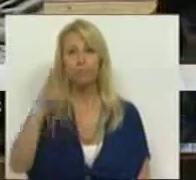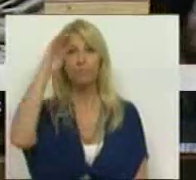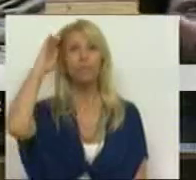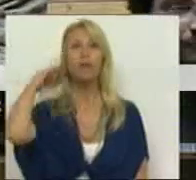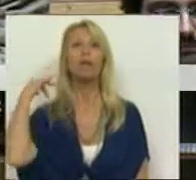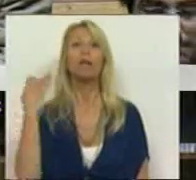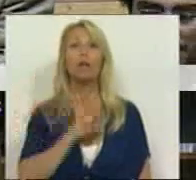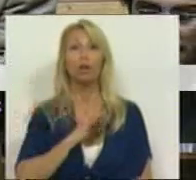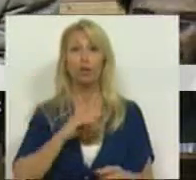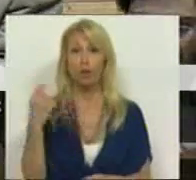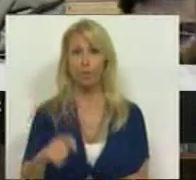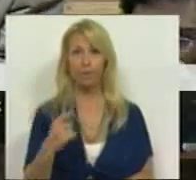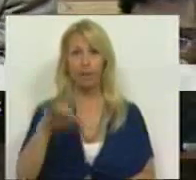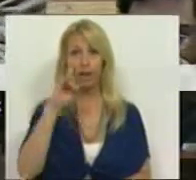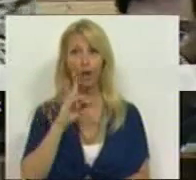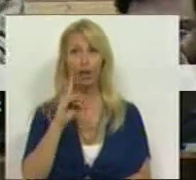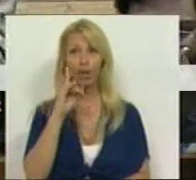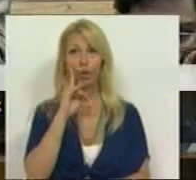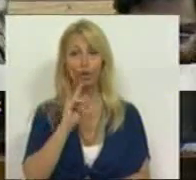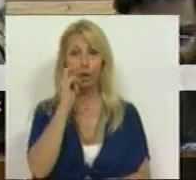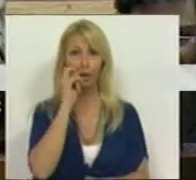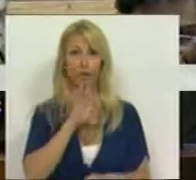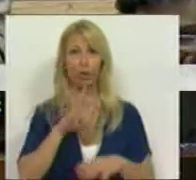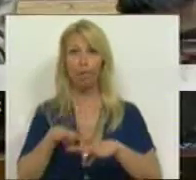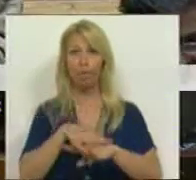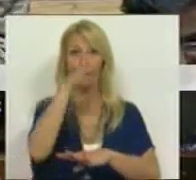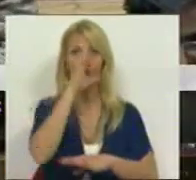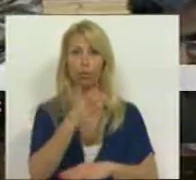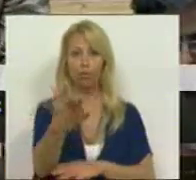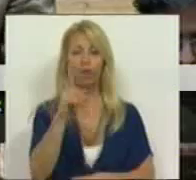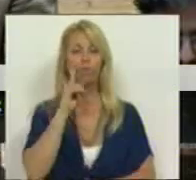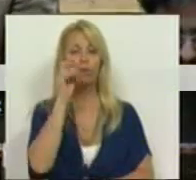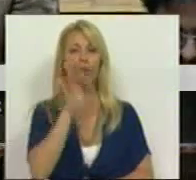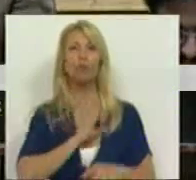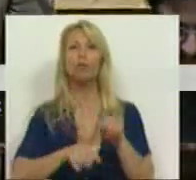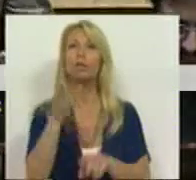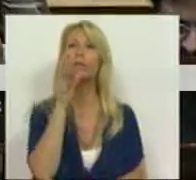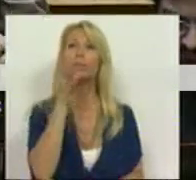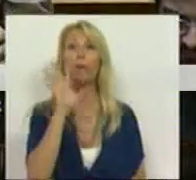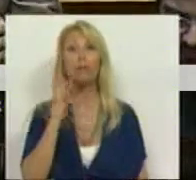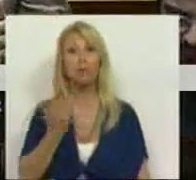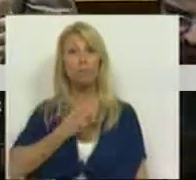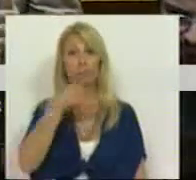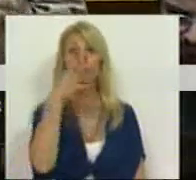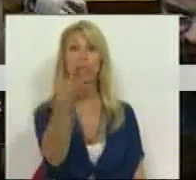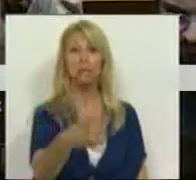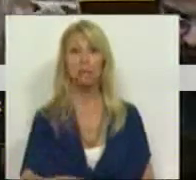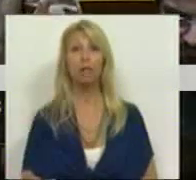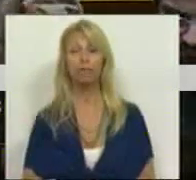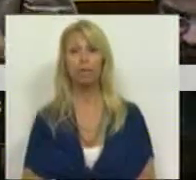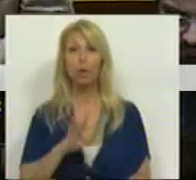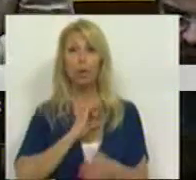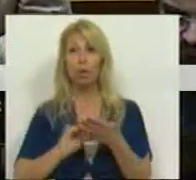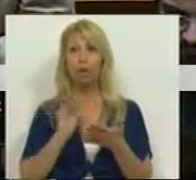Sr. Presidente, Senhora e Senhor membros do Governo, Senhoras e Senhores deputados, eu devo dizer que o